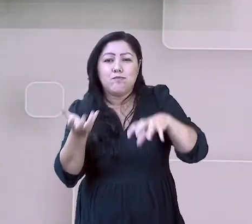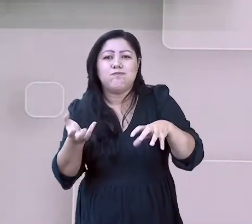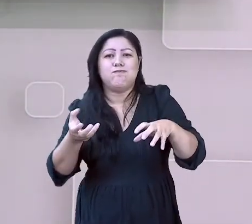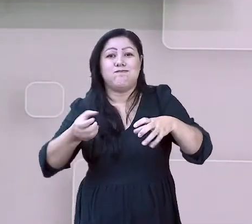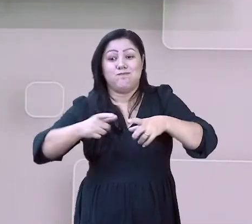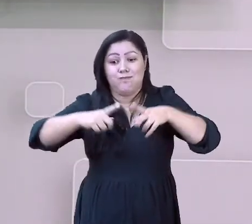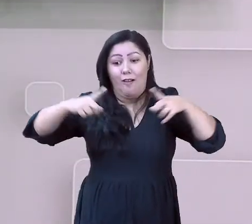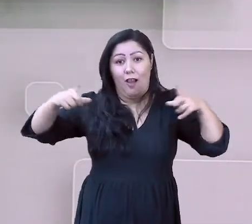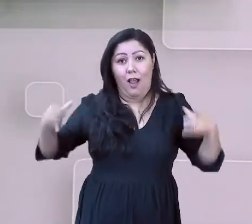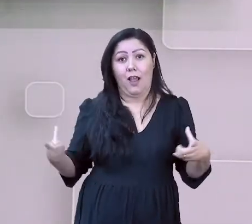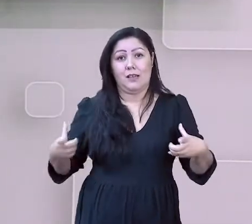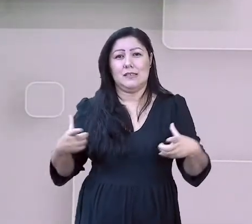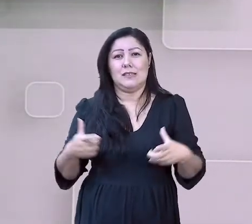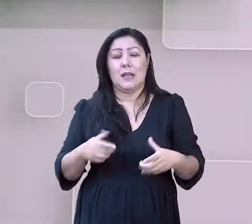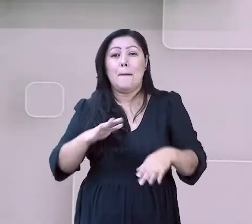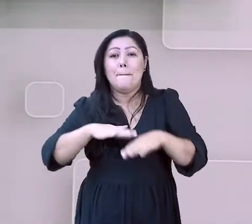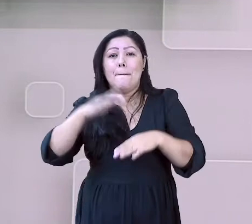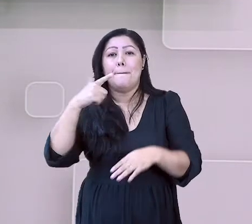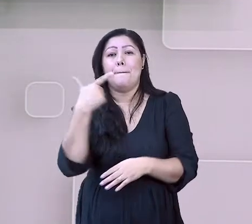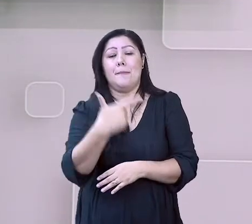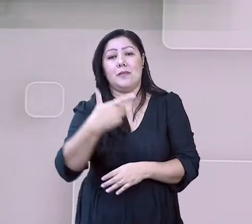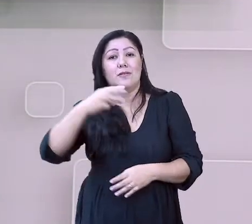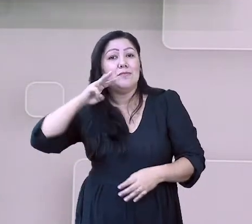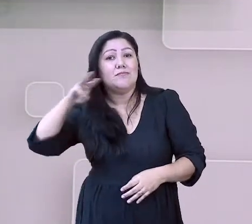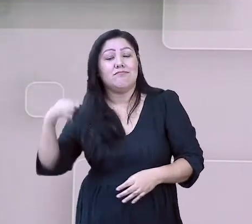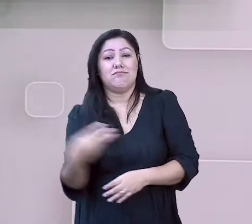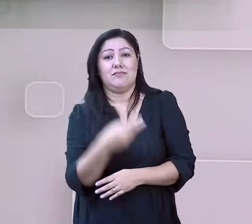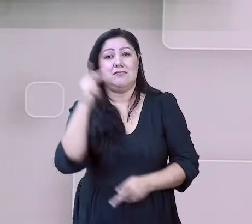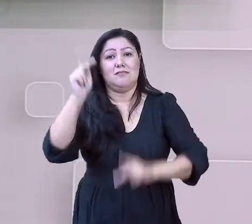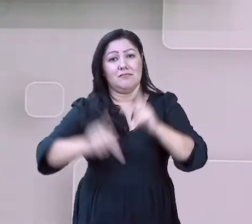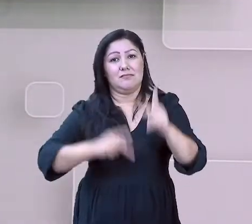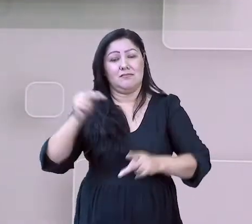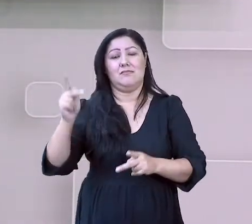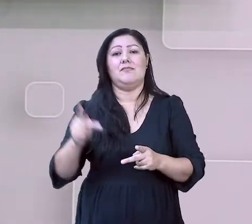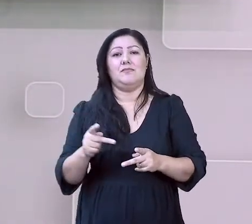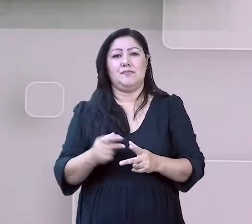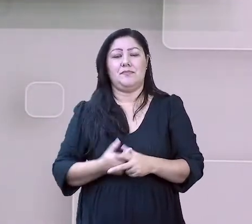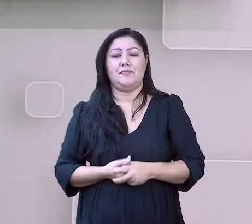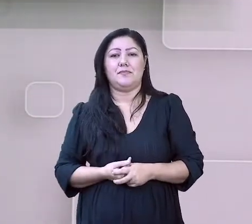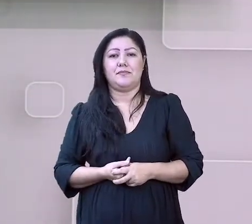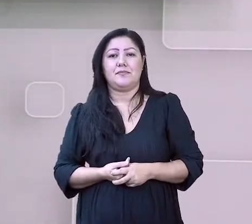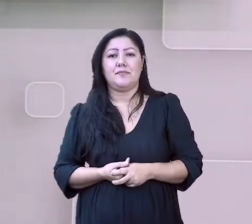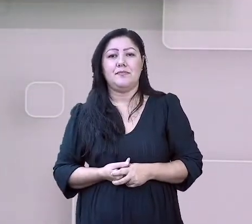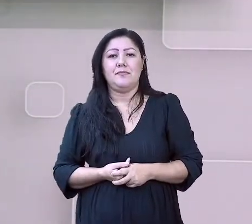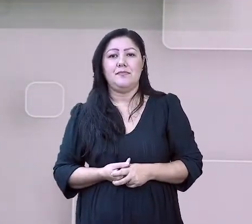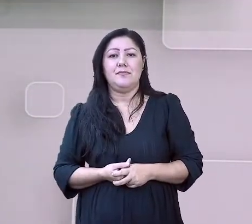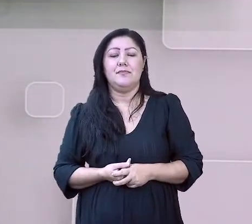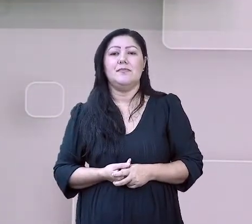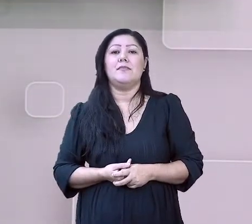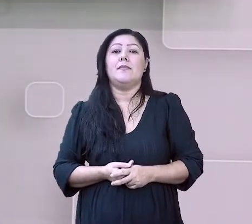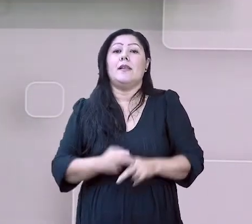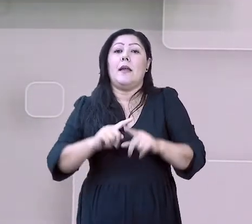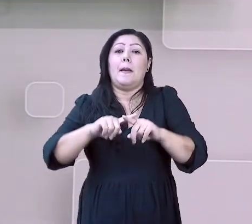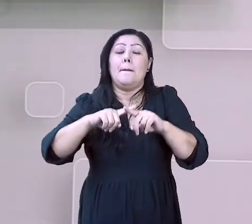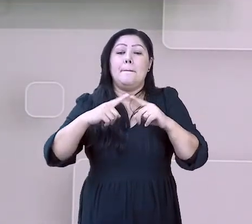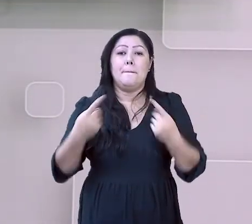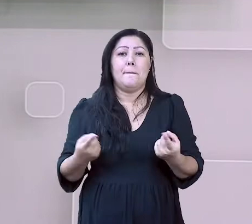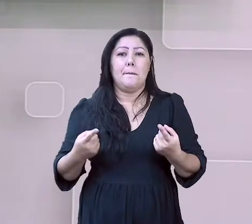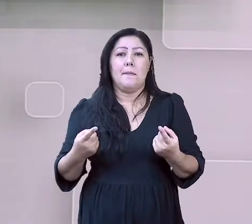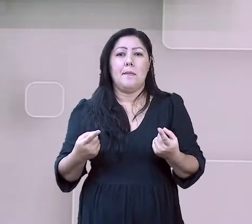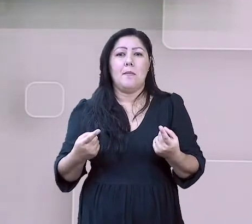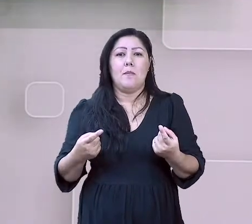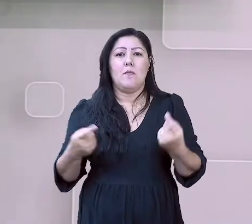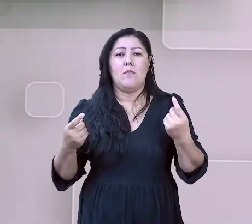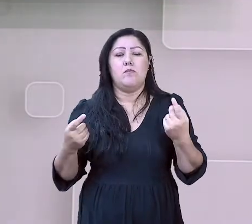habitantes, mais de 2 milhões de habitantes, mas nem por isso significa dizer